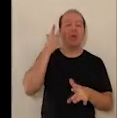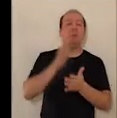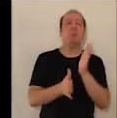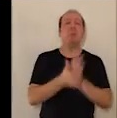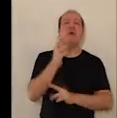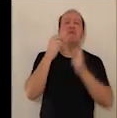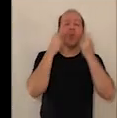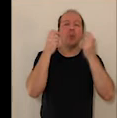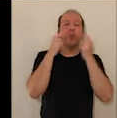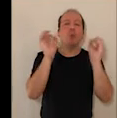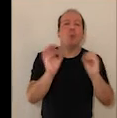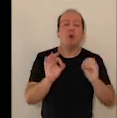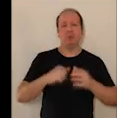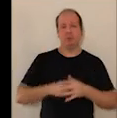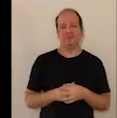nenhuma.